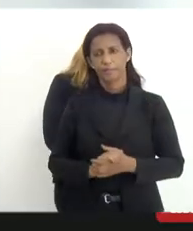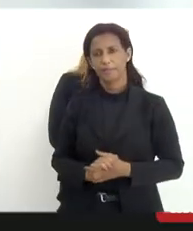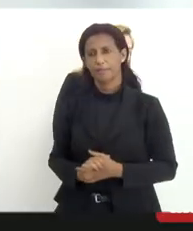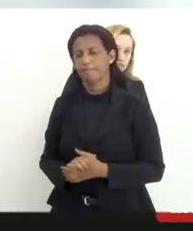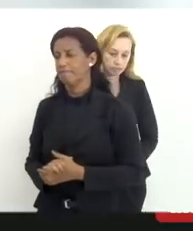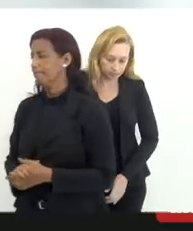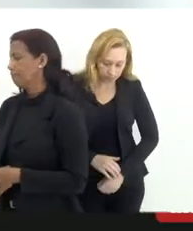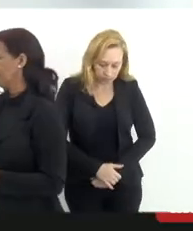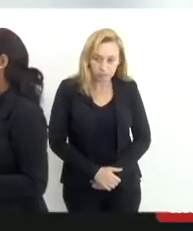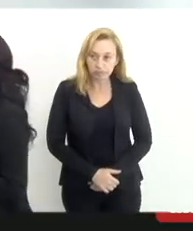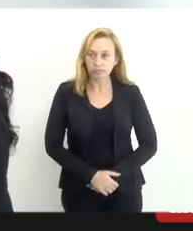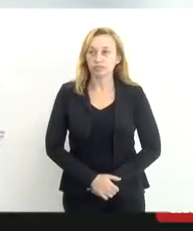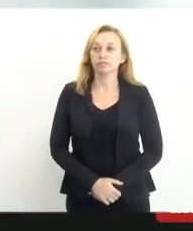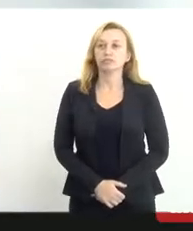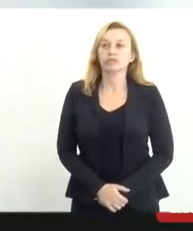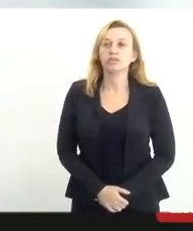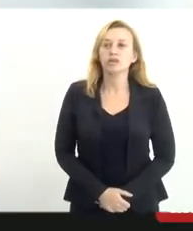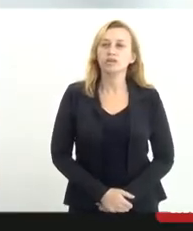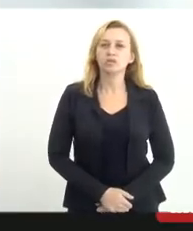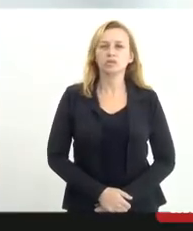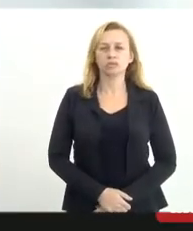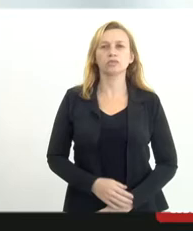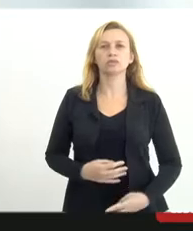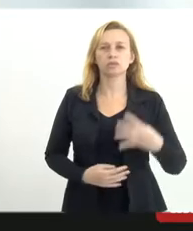o quarto objetivo